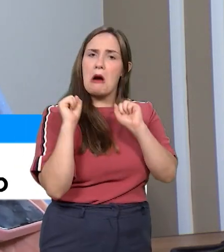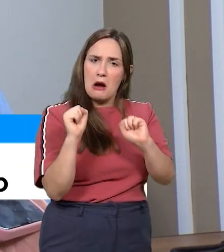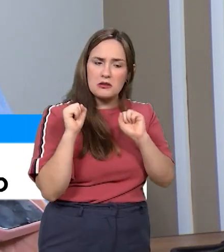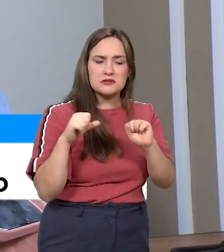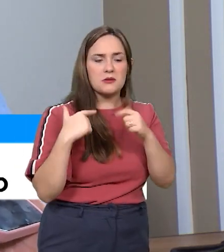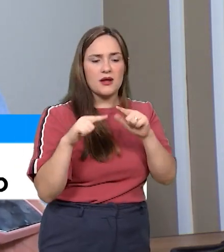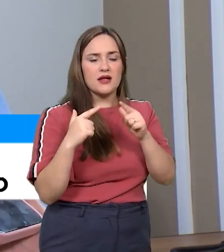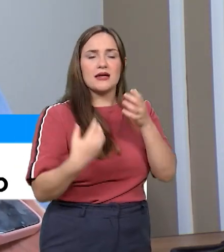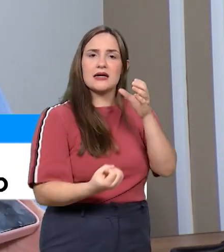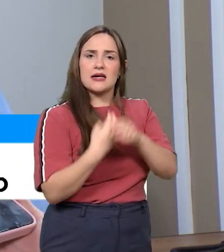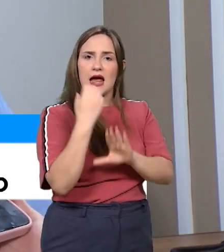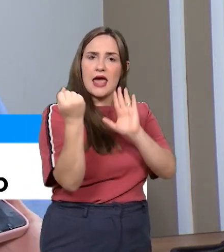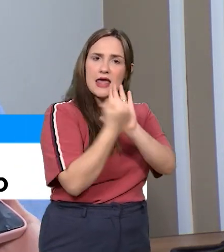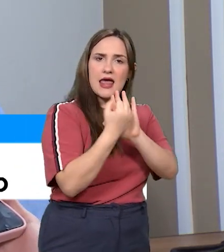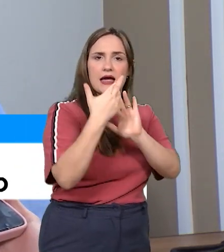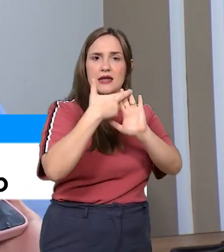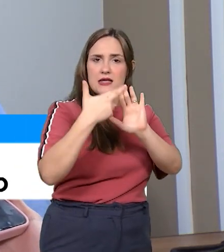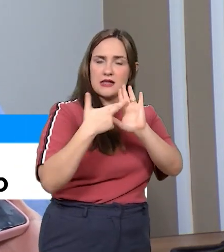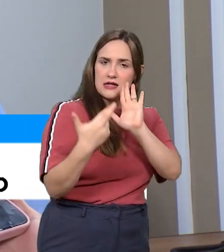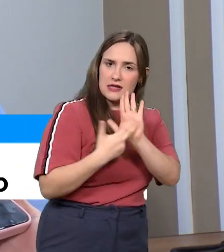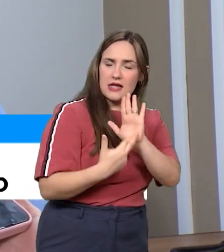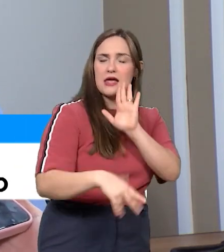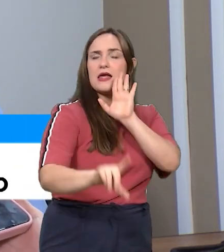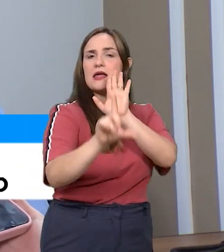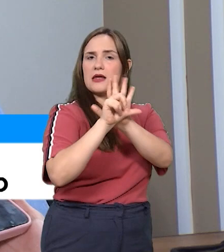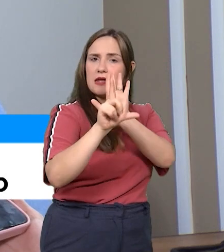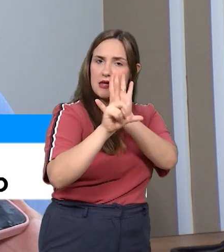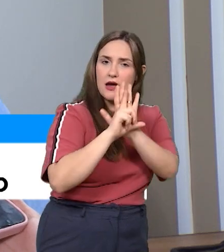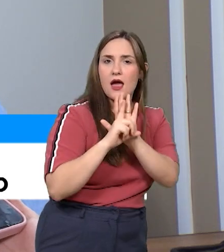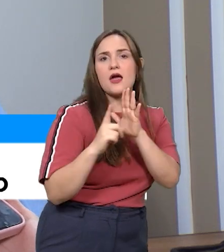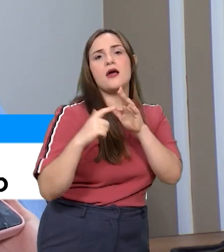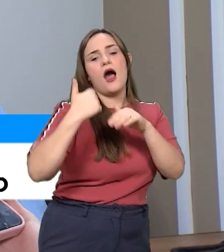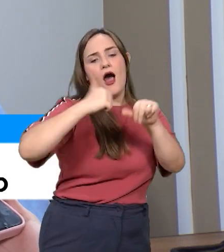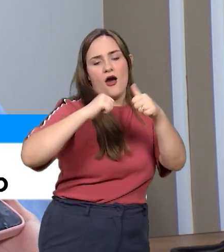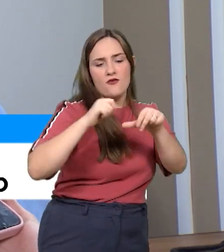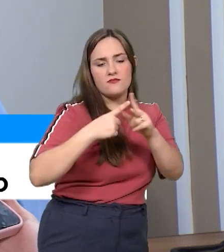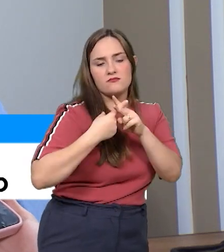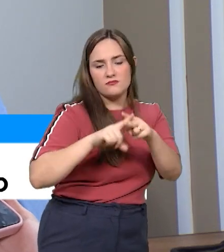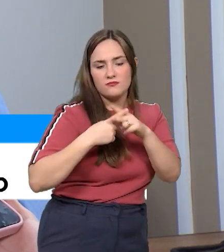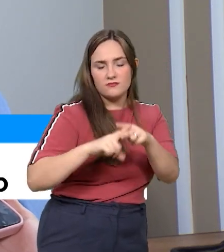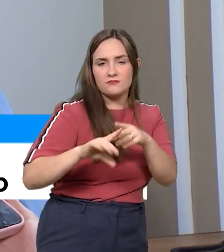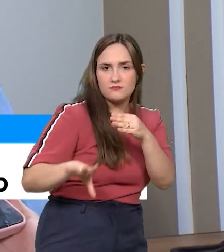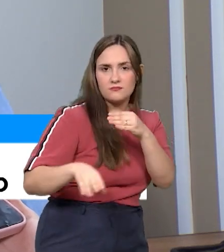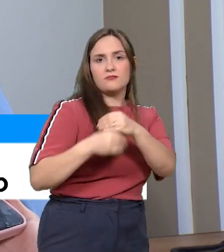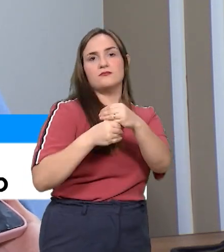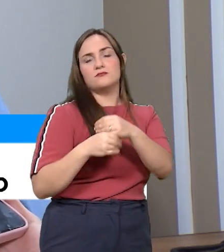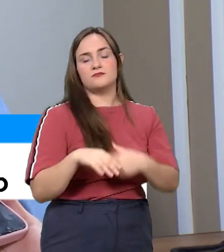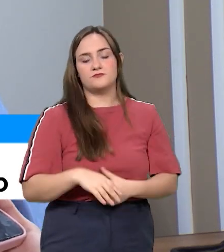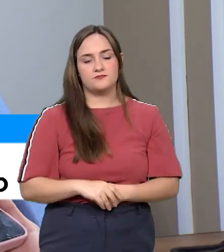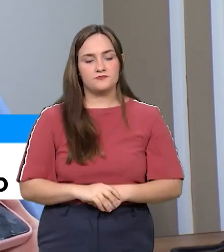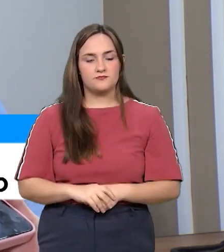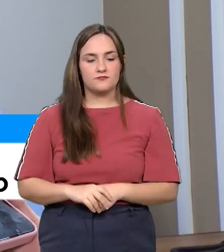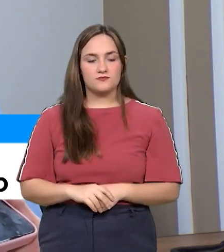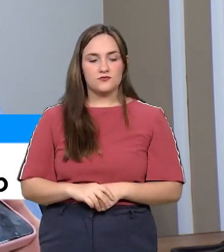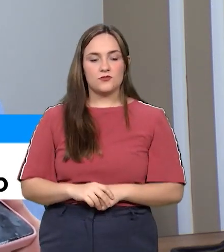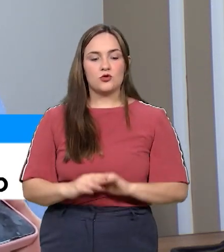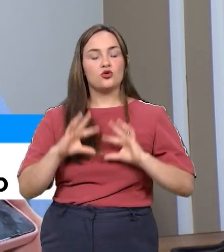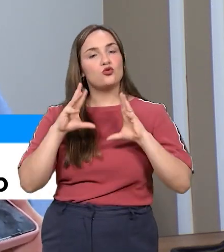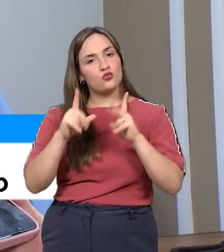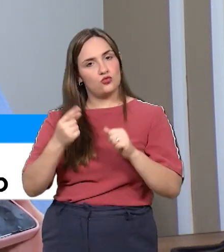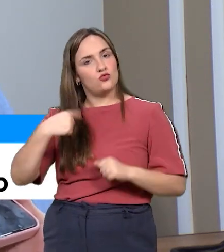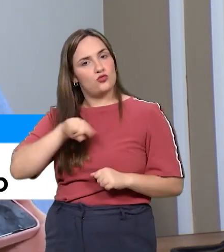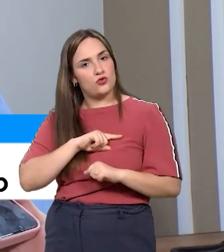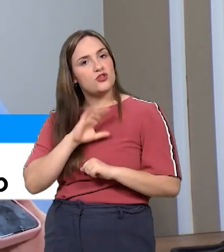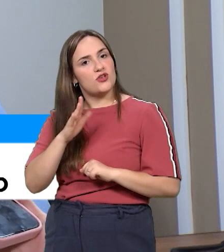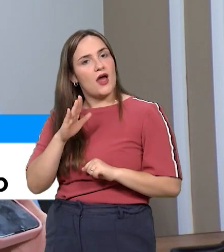podemos trabalhar os marcos regulatórios, as leis que estão vigentes, fazer revisões, fazer acréscimos. Então acho que o que nós vimos